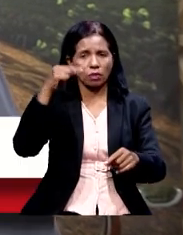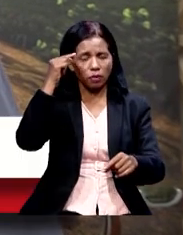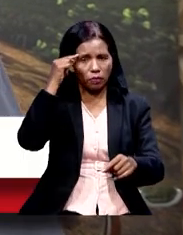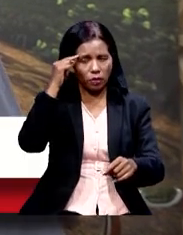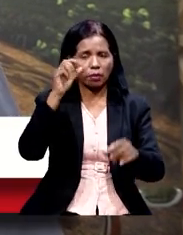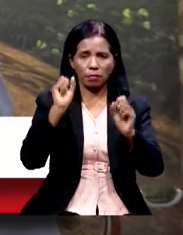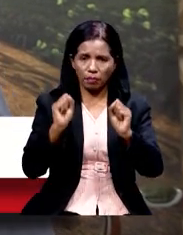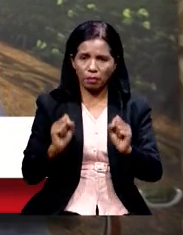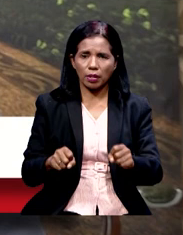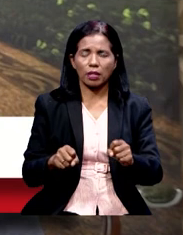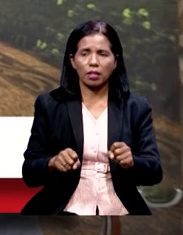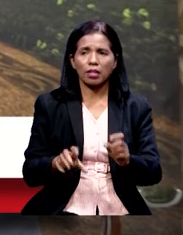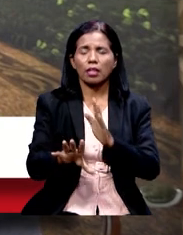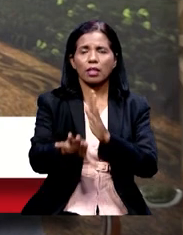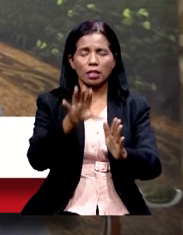para halo